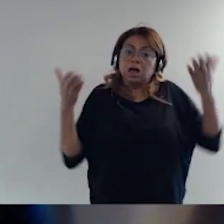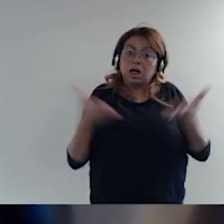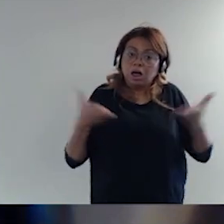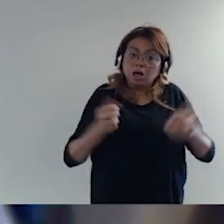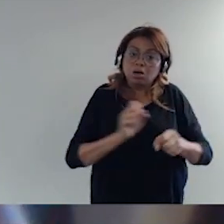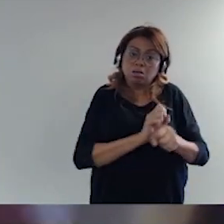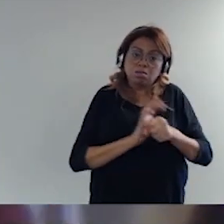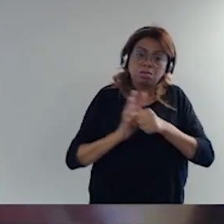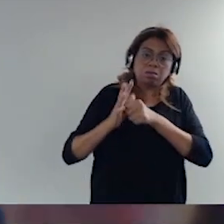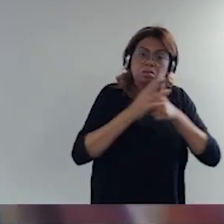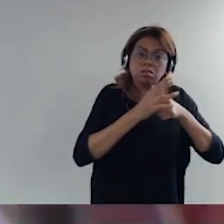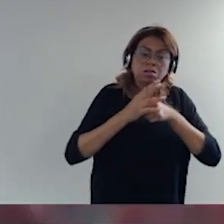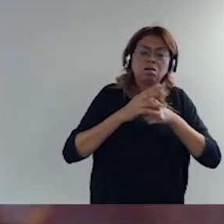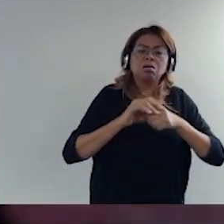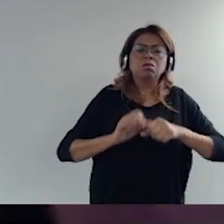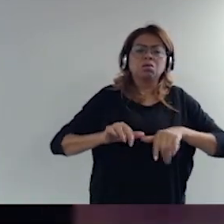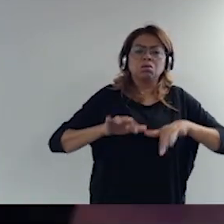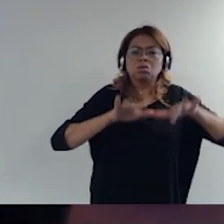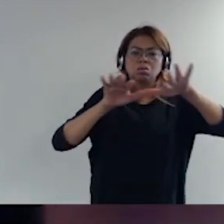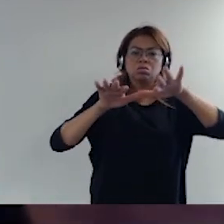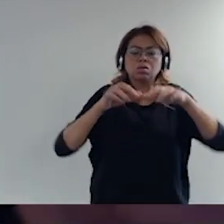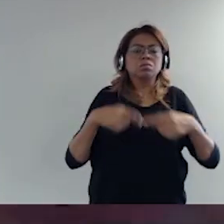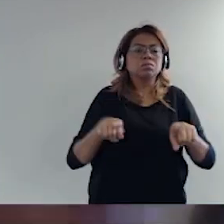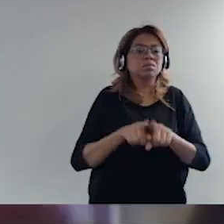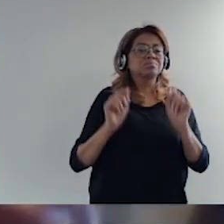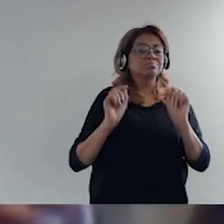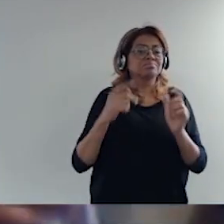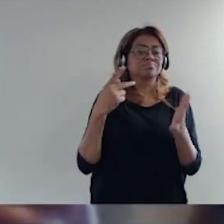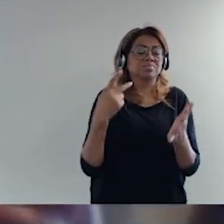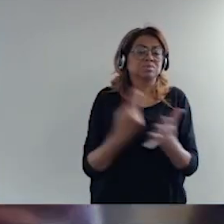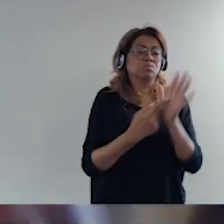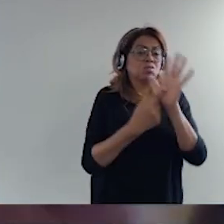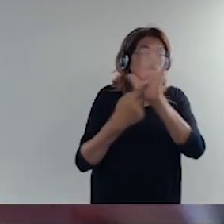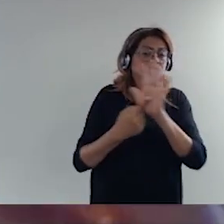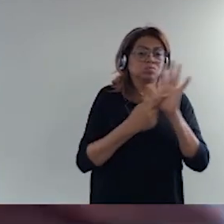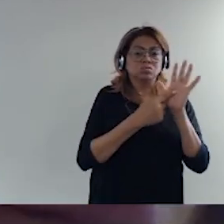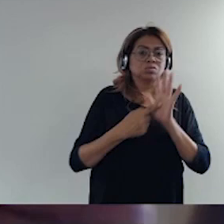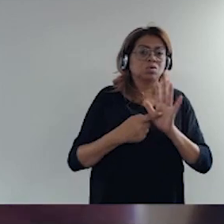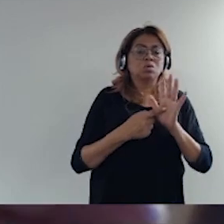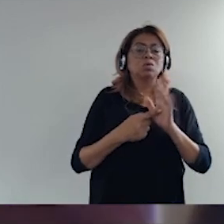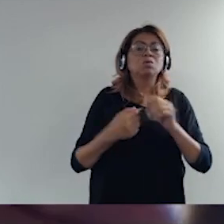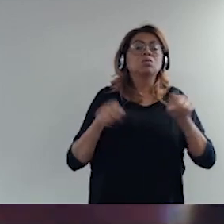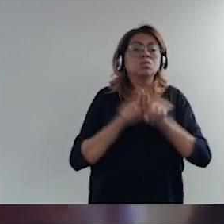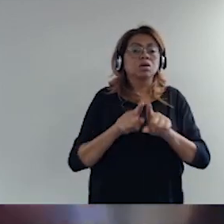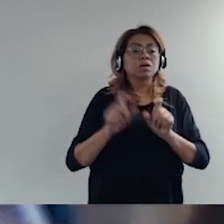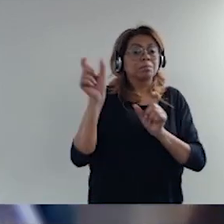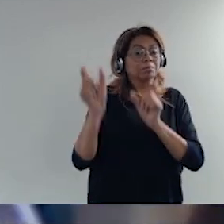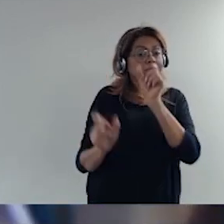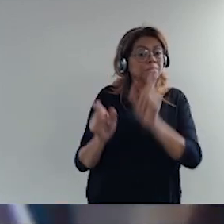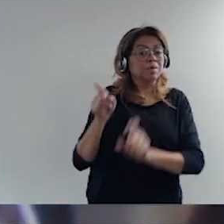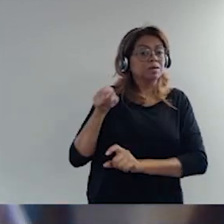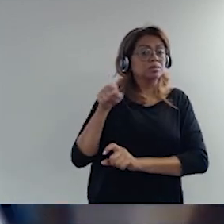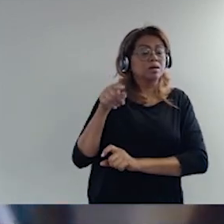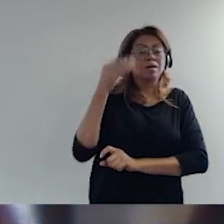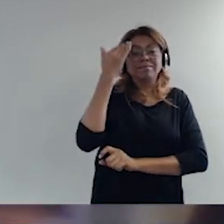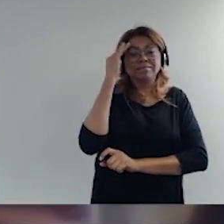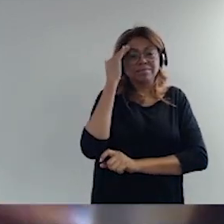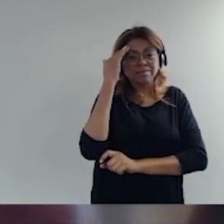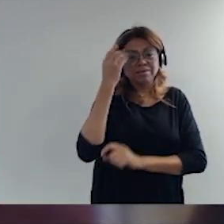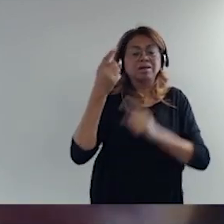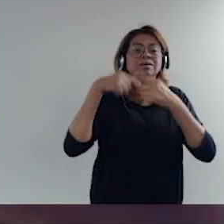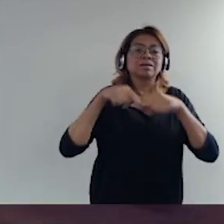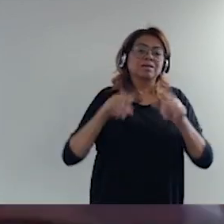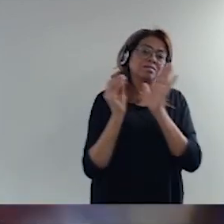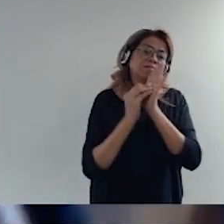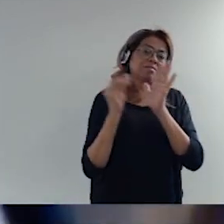reflexões, ou as evidenciou de uma forma mais efetiva, porque o cidadão ele passou a compreender que há essa